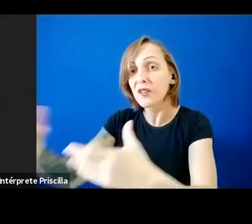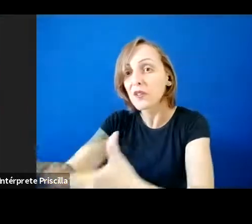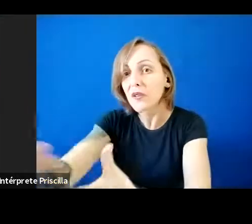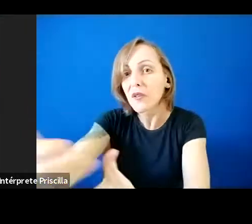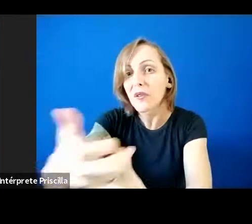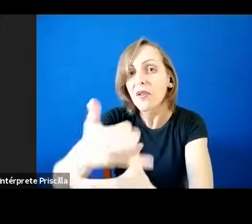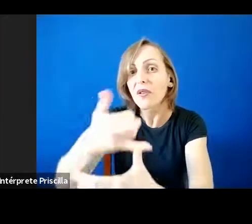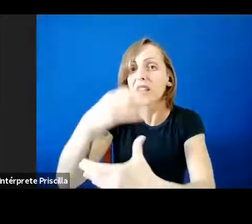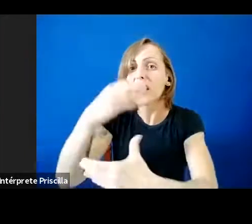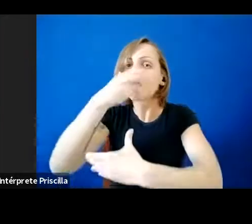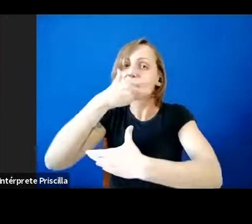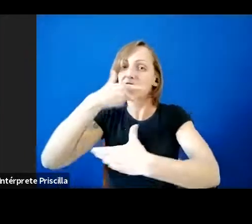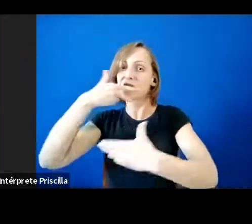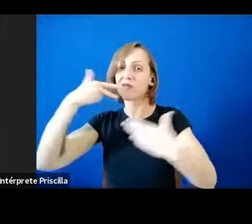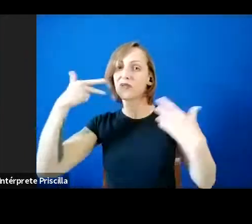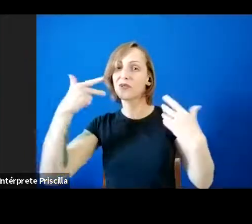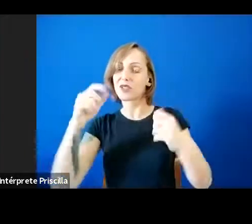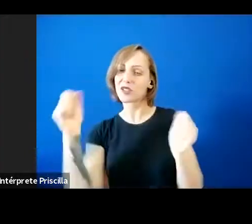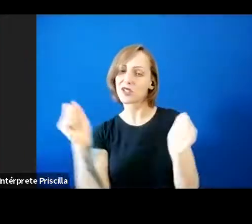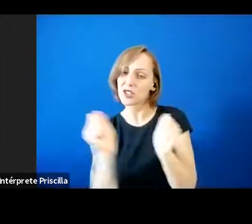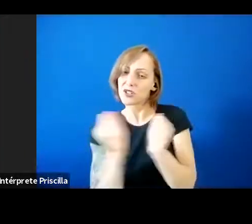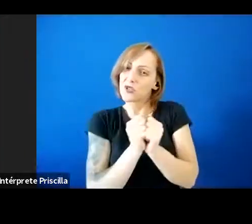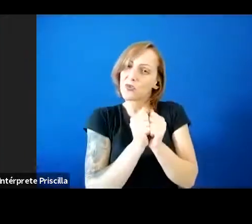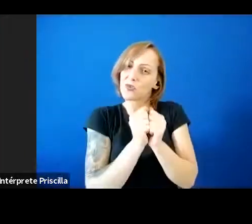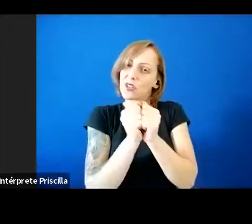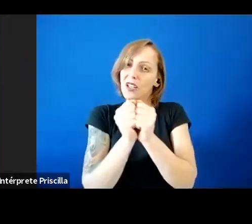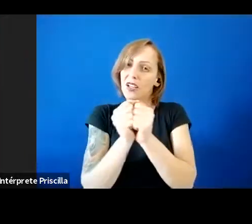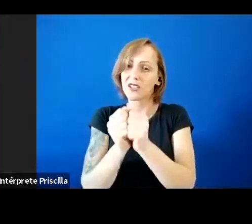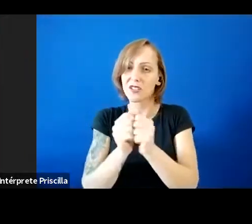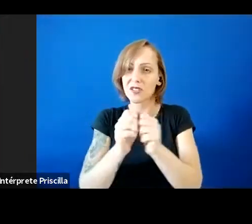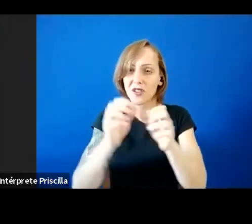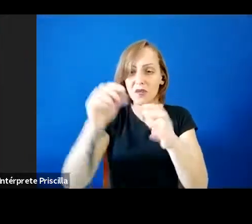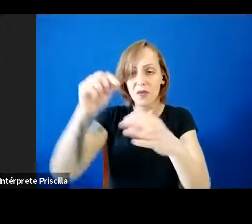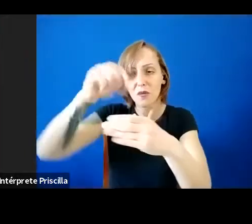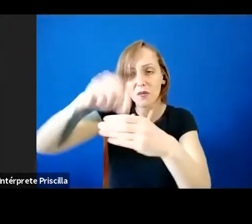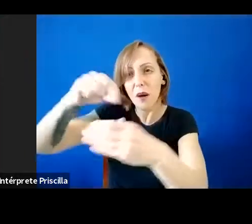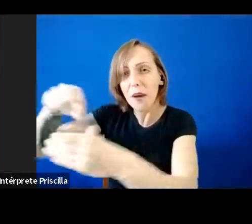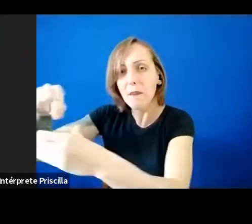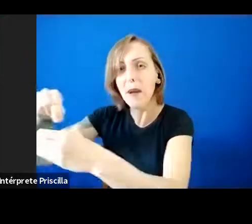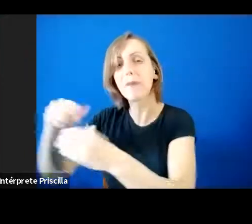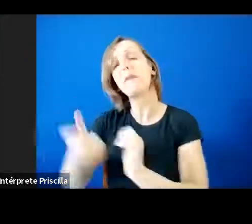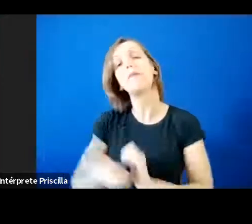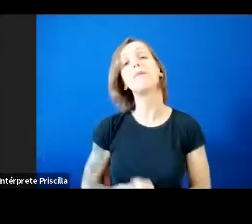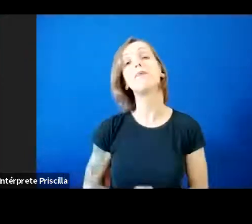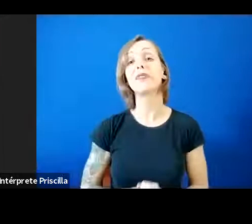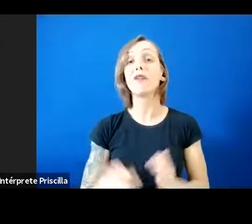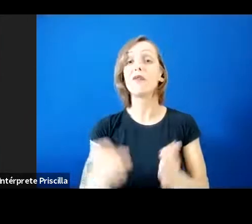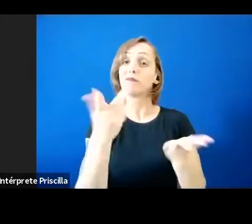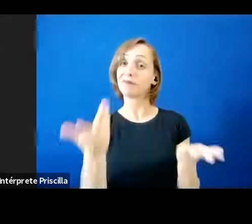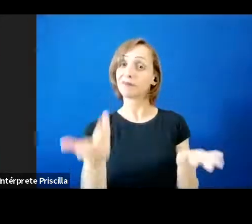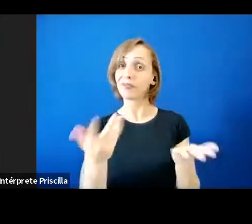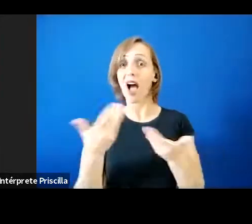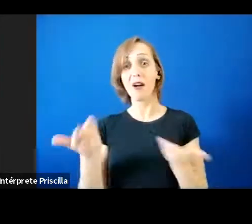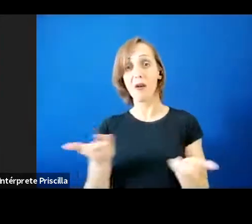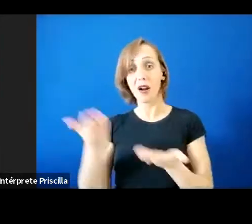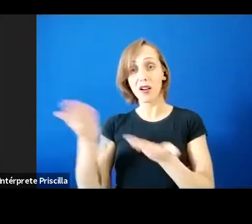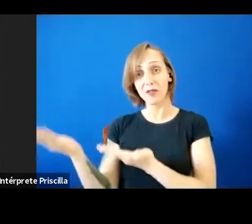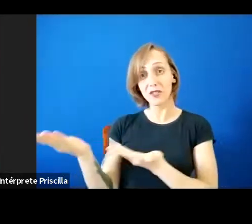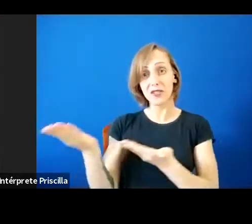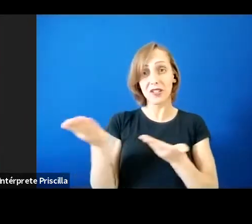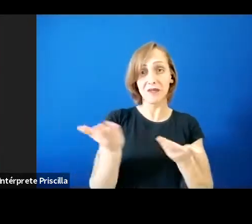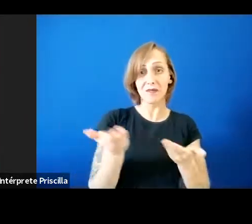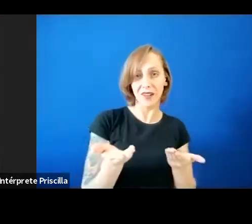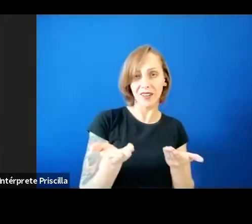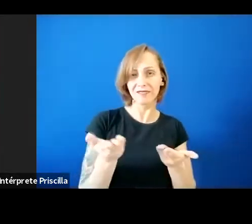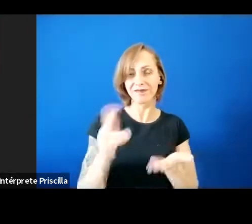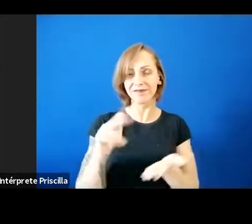plantamos, regando com amor. Com esse poema, eu vou chamar também a nossa próxima convidada, que é uma companheira do